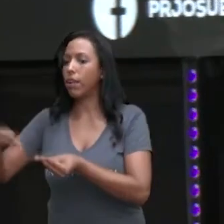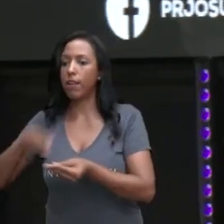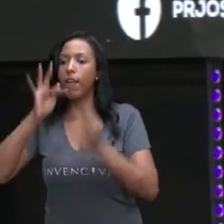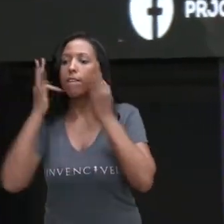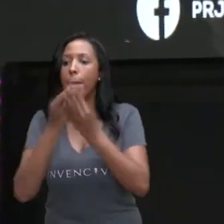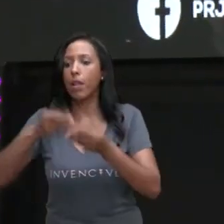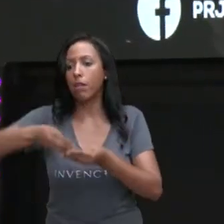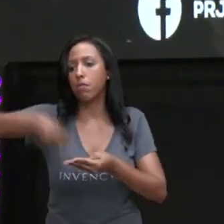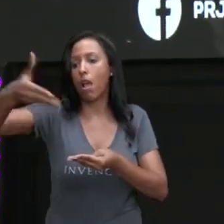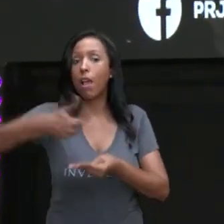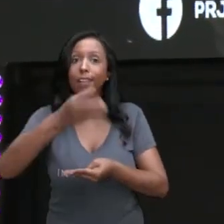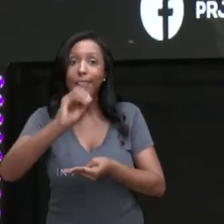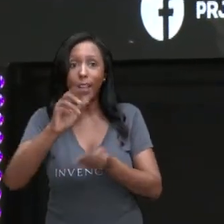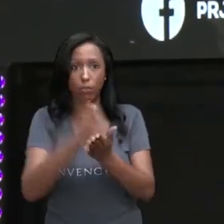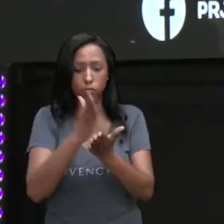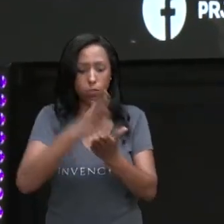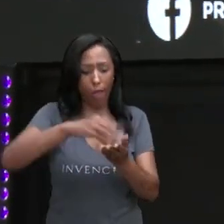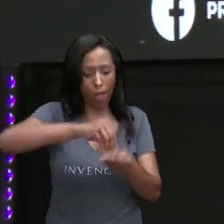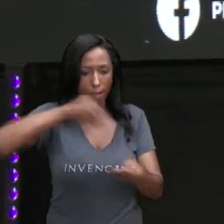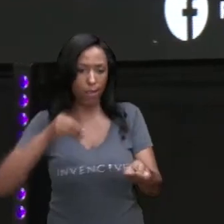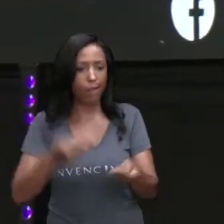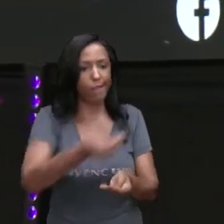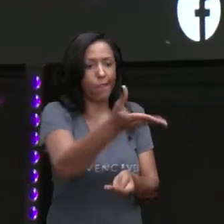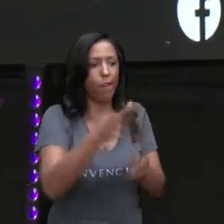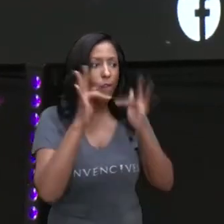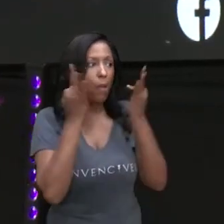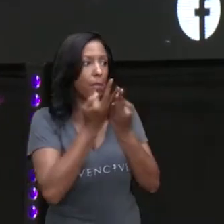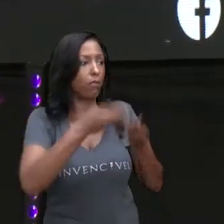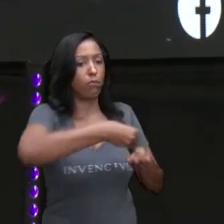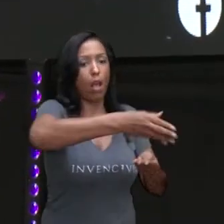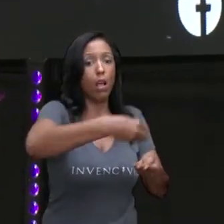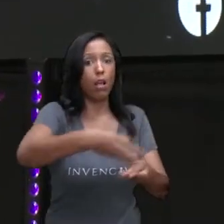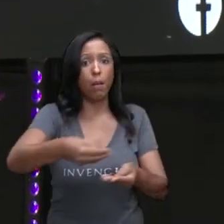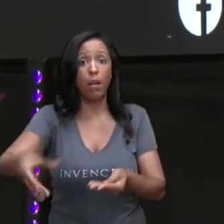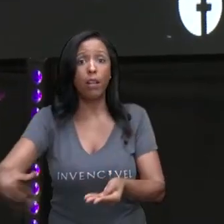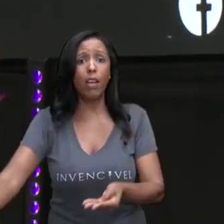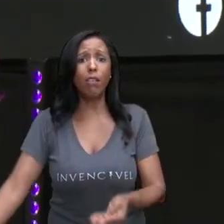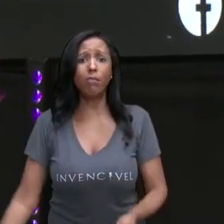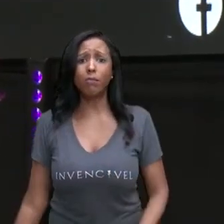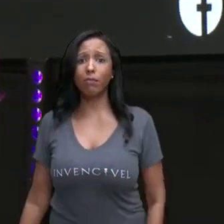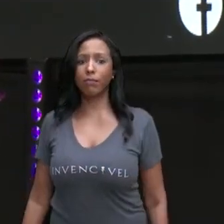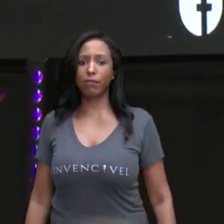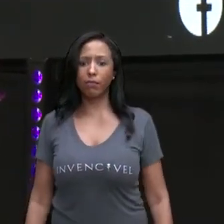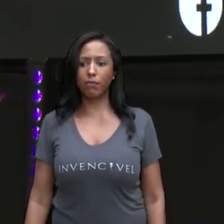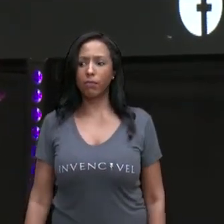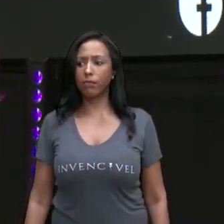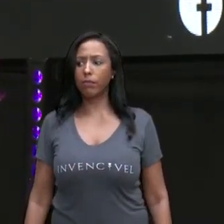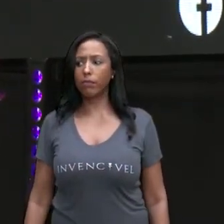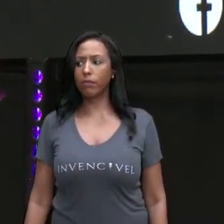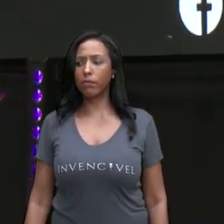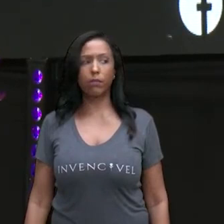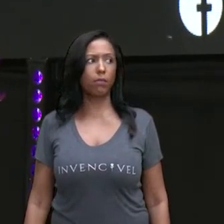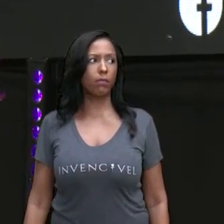10 páginas para outra família, mais 10 páginas para outra, e assim distribuía a Bíblia. Aí, anos depois, missionários chegaram naquelas